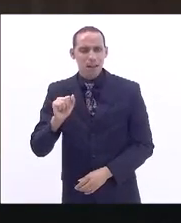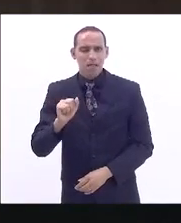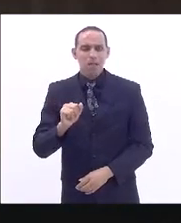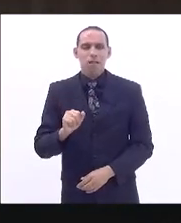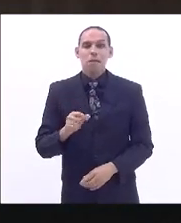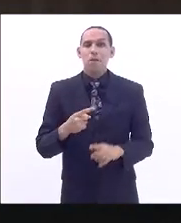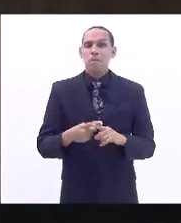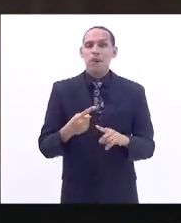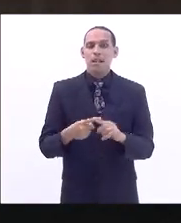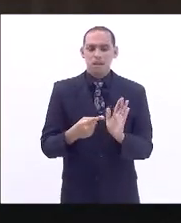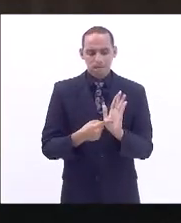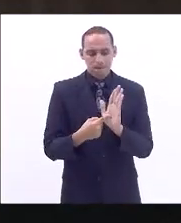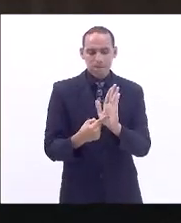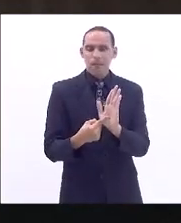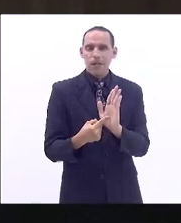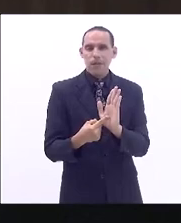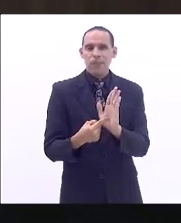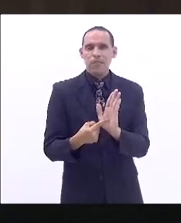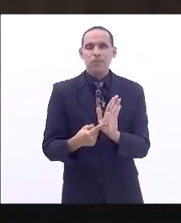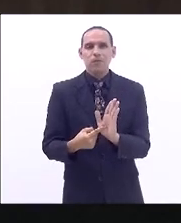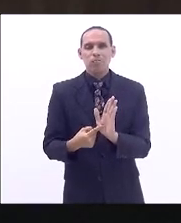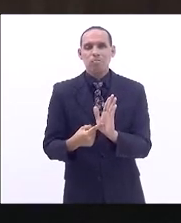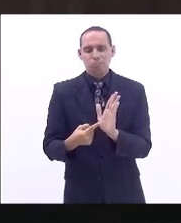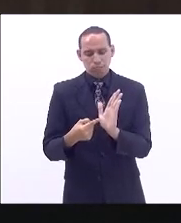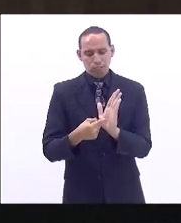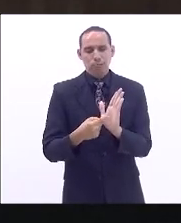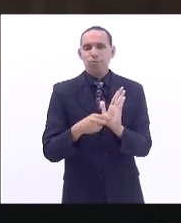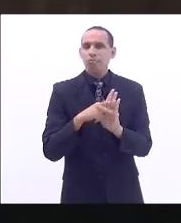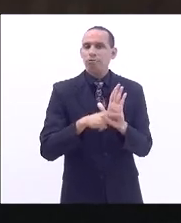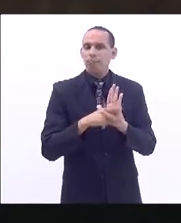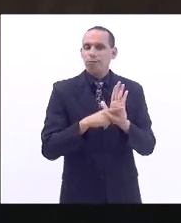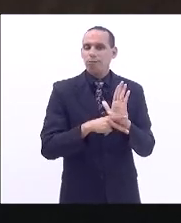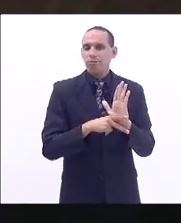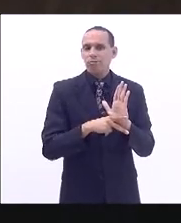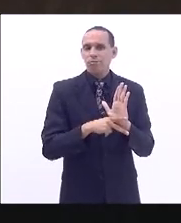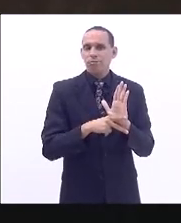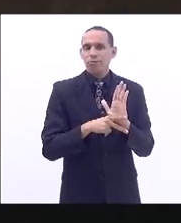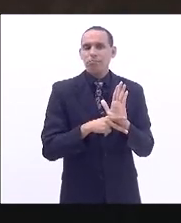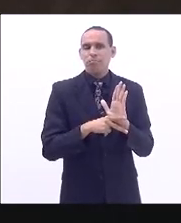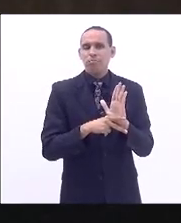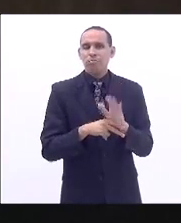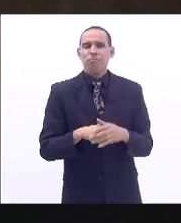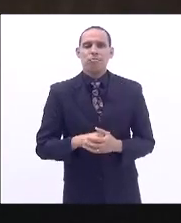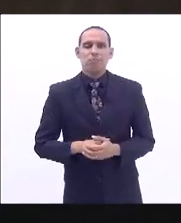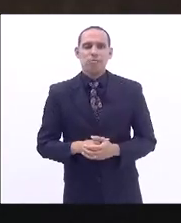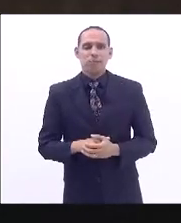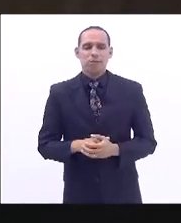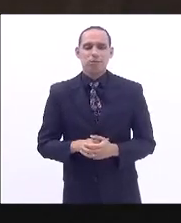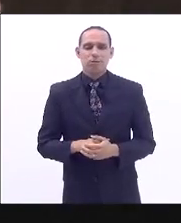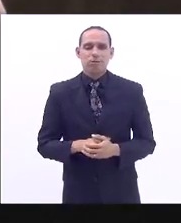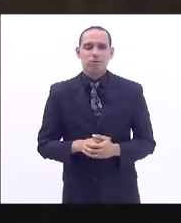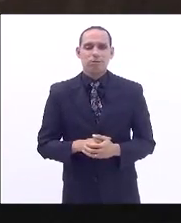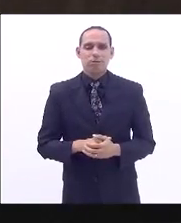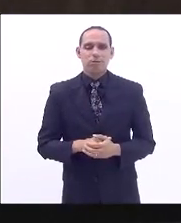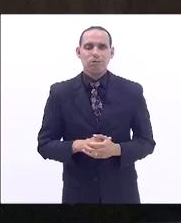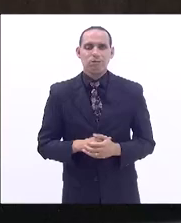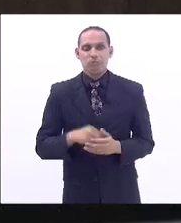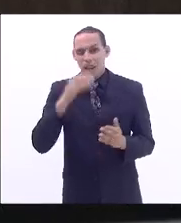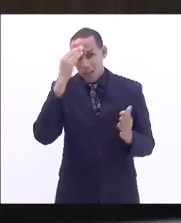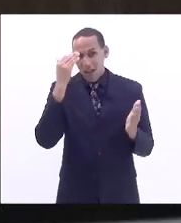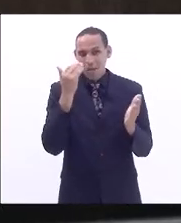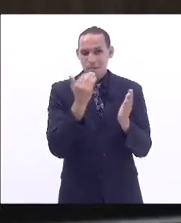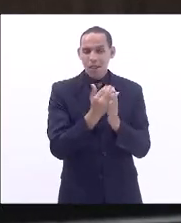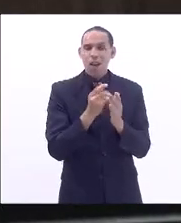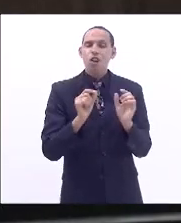por ter apresentado este projeto no cumprimento daquilo que é